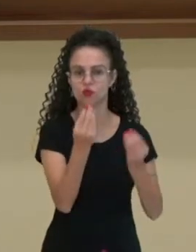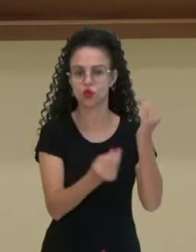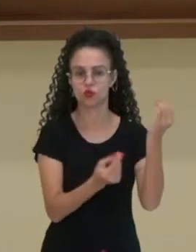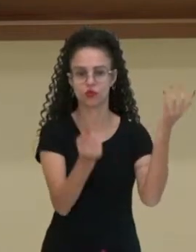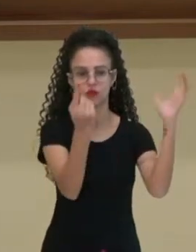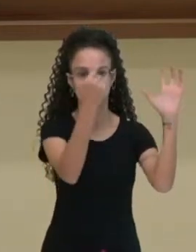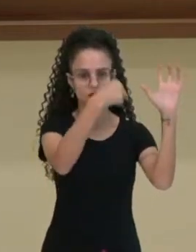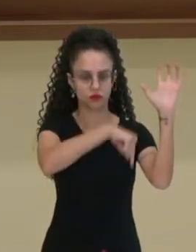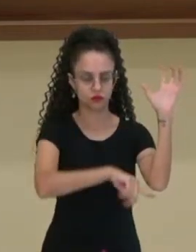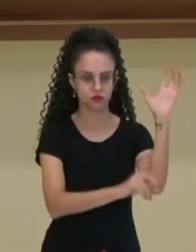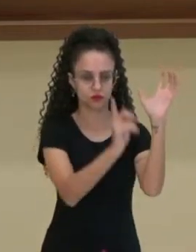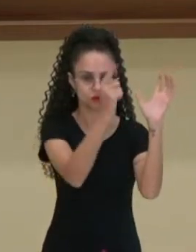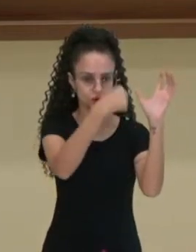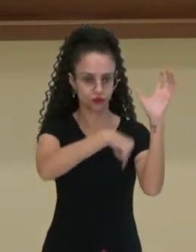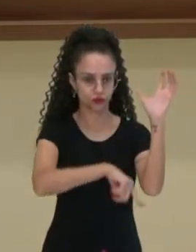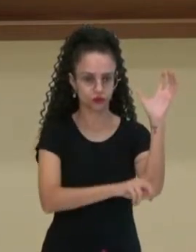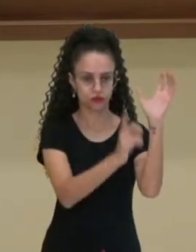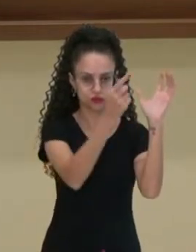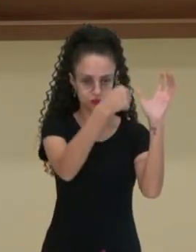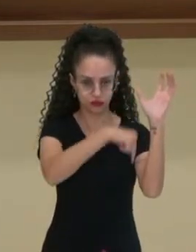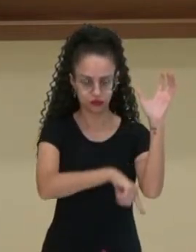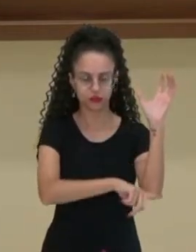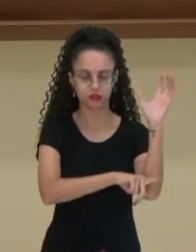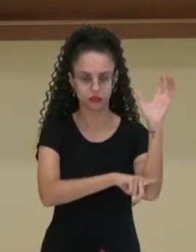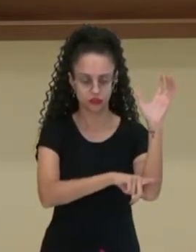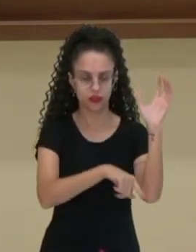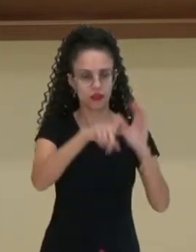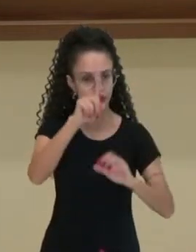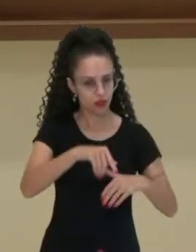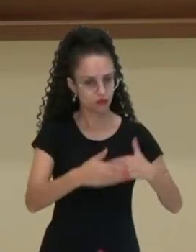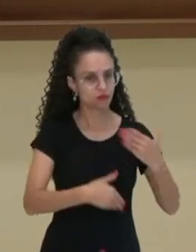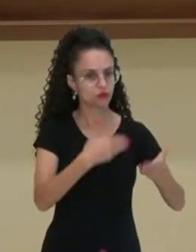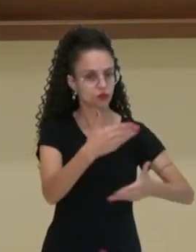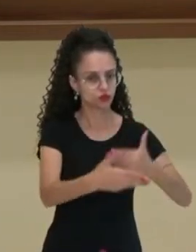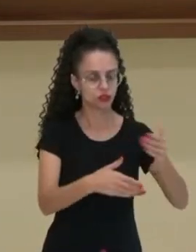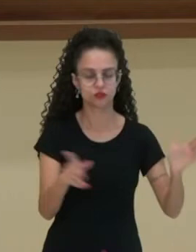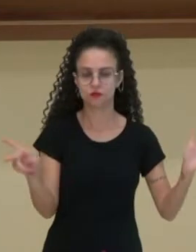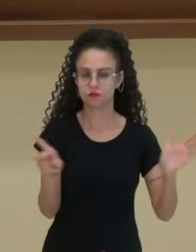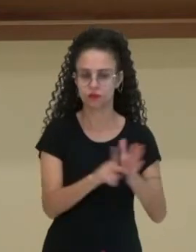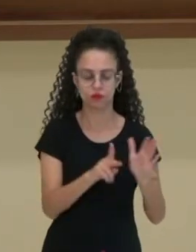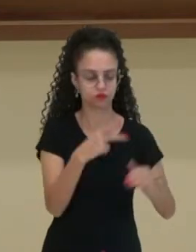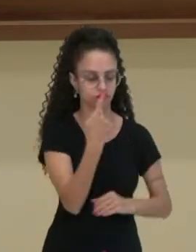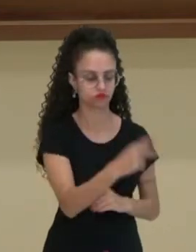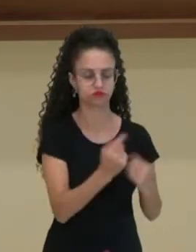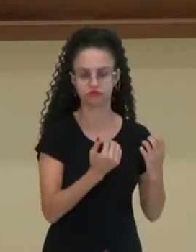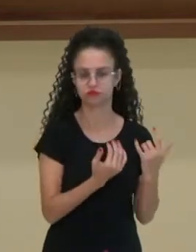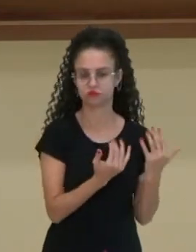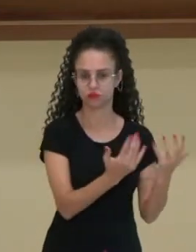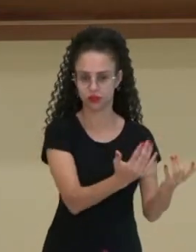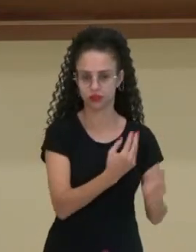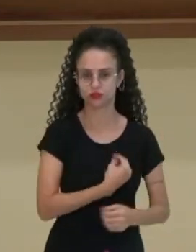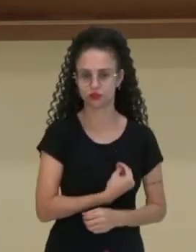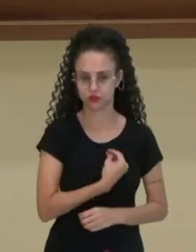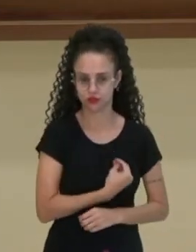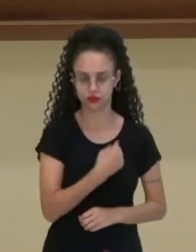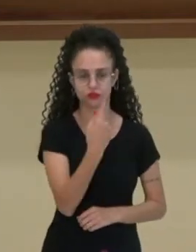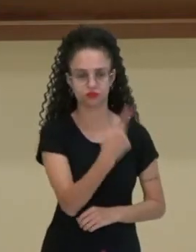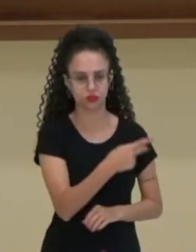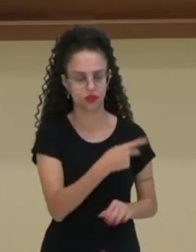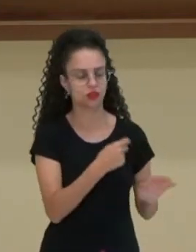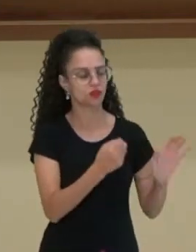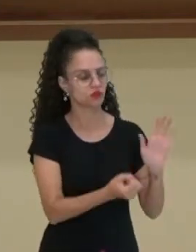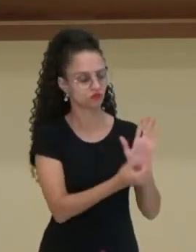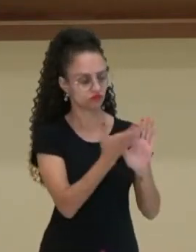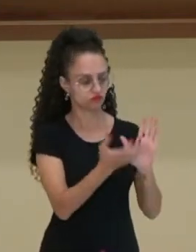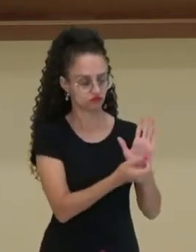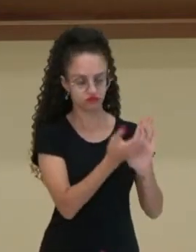Através do processo da fotossíntese, que é um processo exclusivamente das plantas, dos seres autótrofos, que realizam então